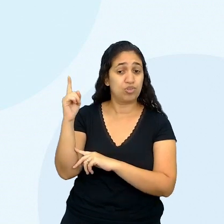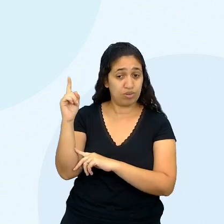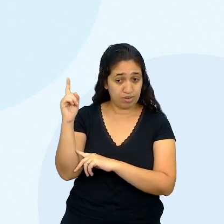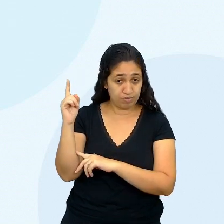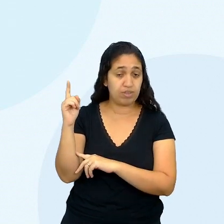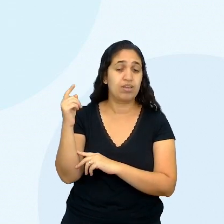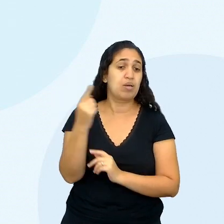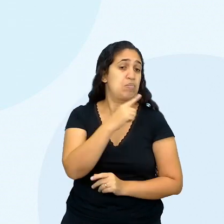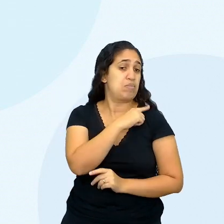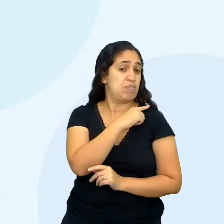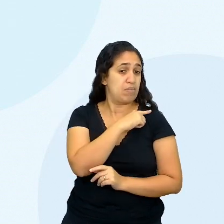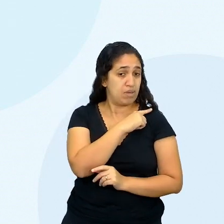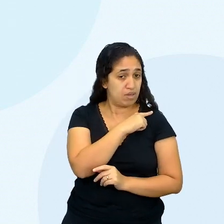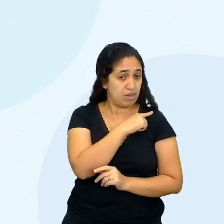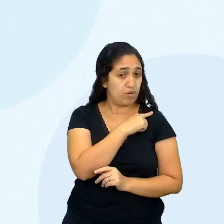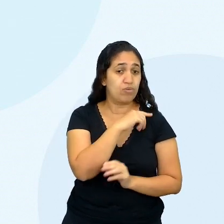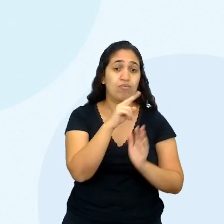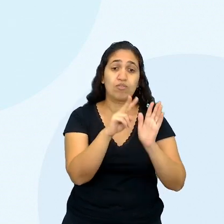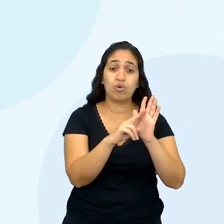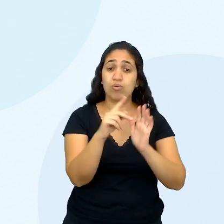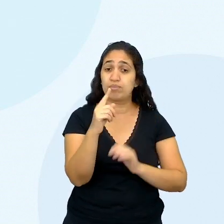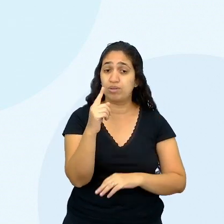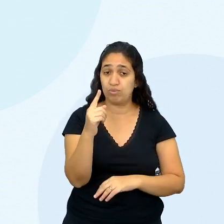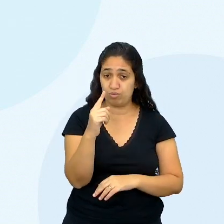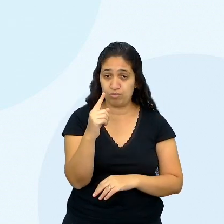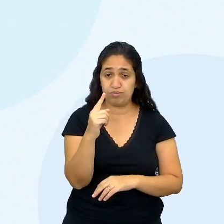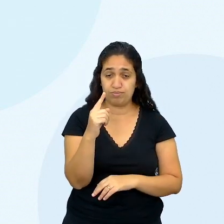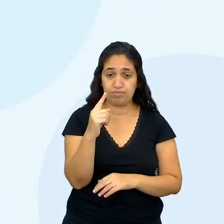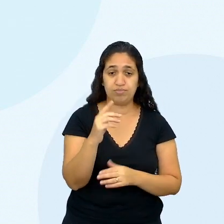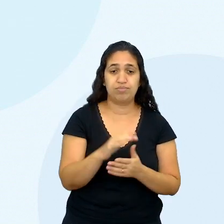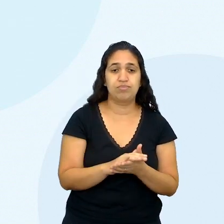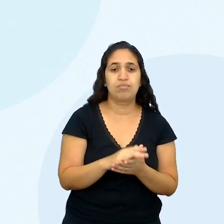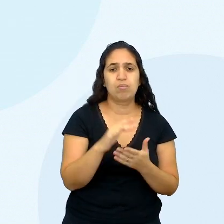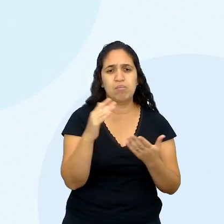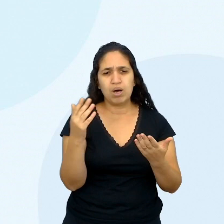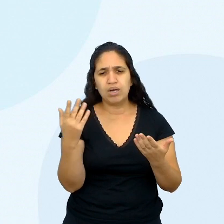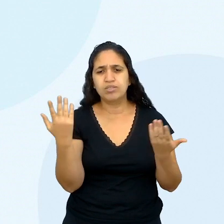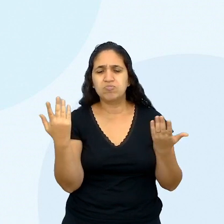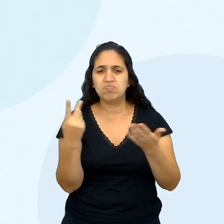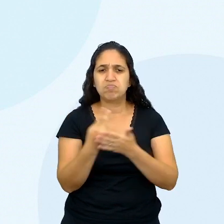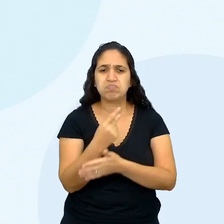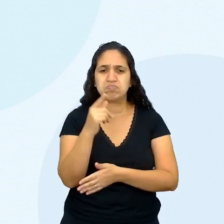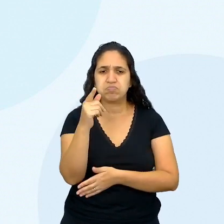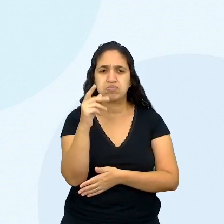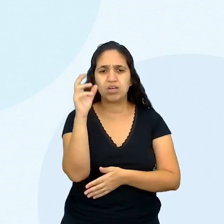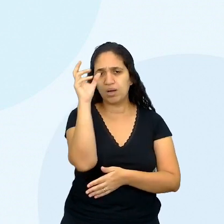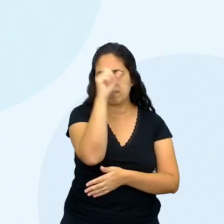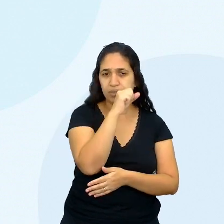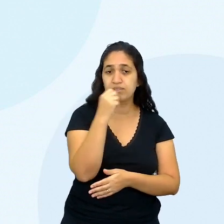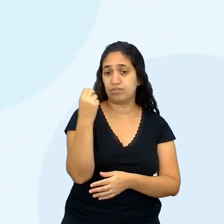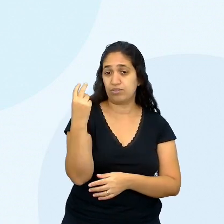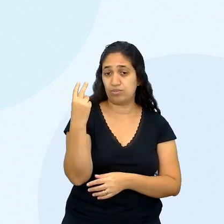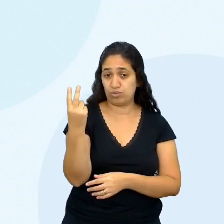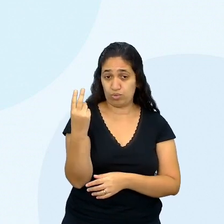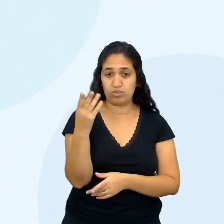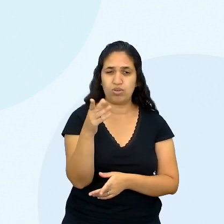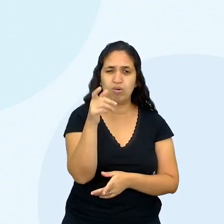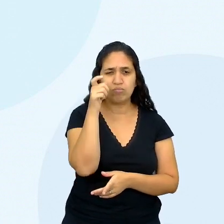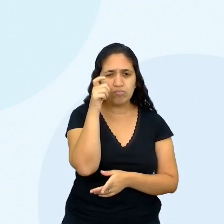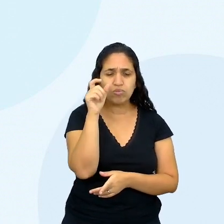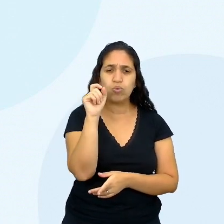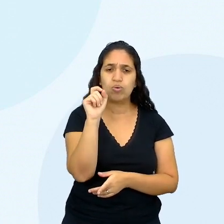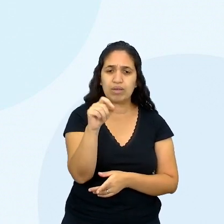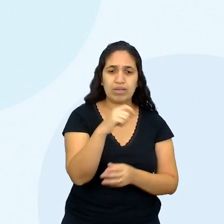também, primeira série, volume 1, só que já a situação de aprendizagem 2. O que é interessante a gente observar? Nesses